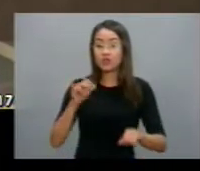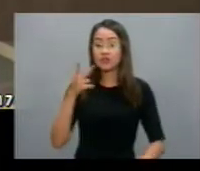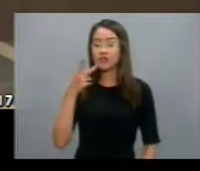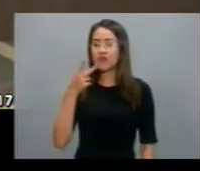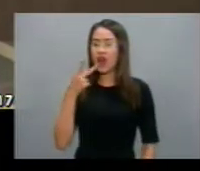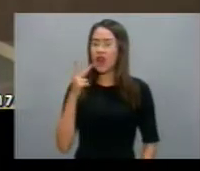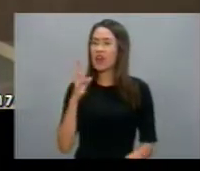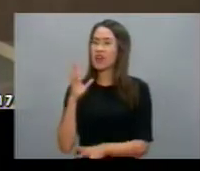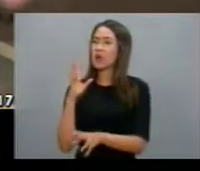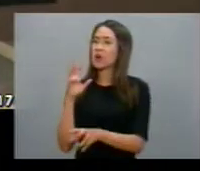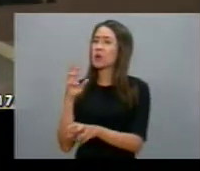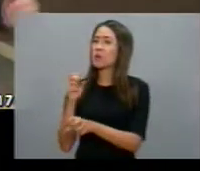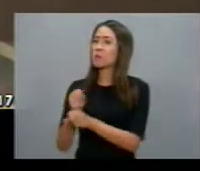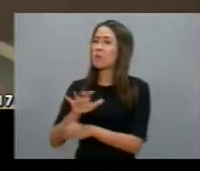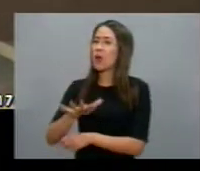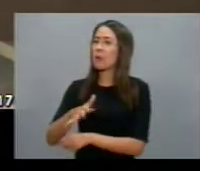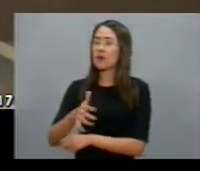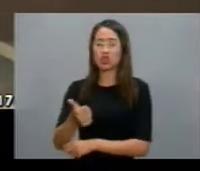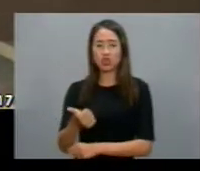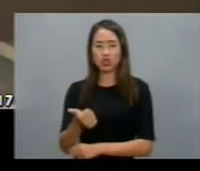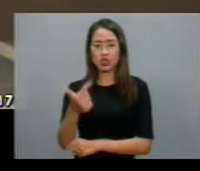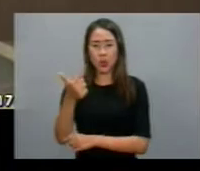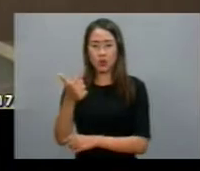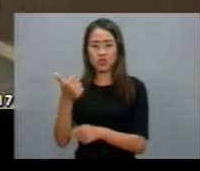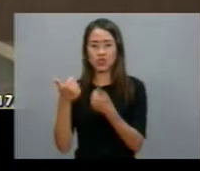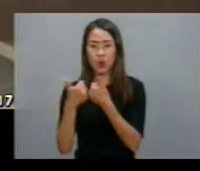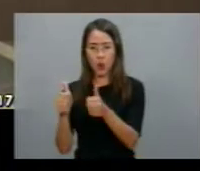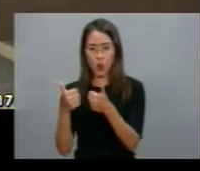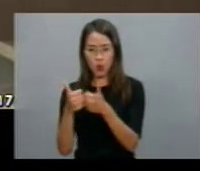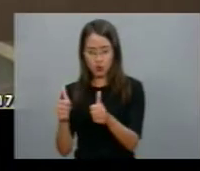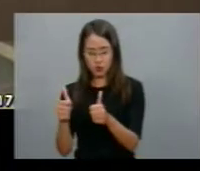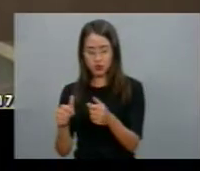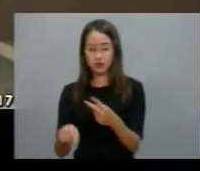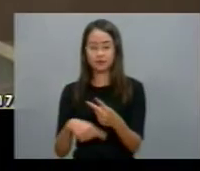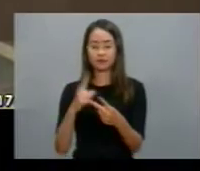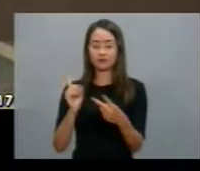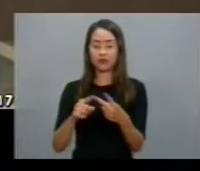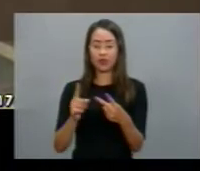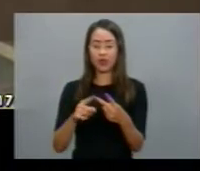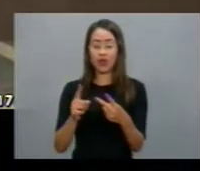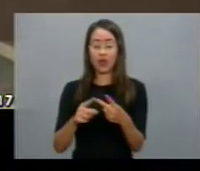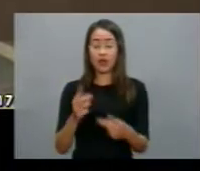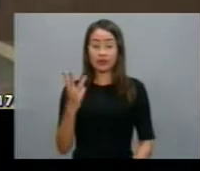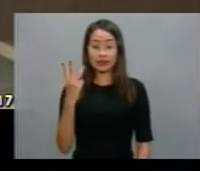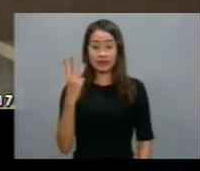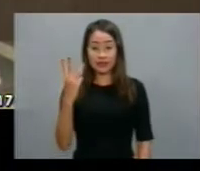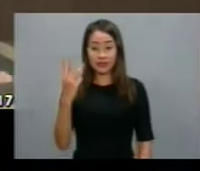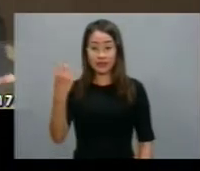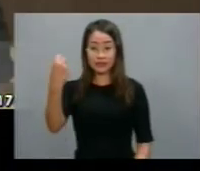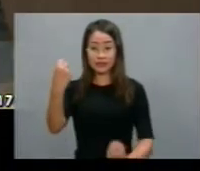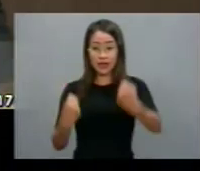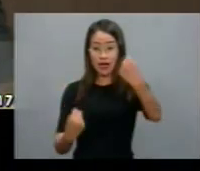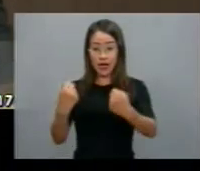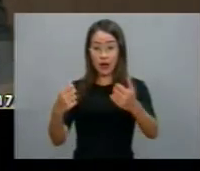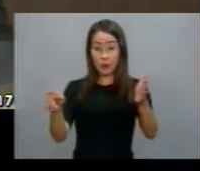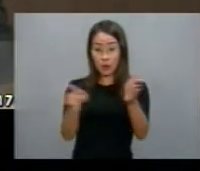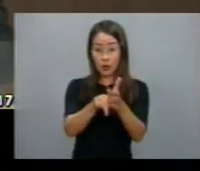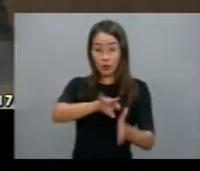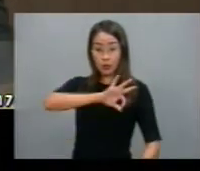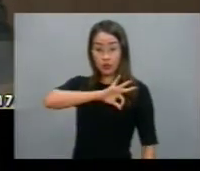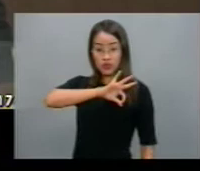12 ônibus, 3 viaturas de concessionárias públicas teriam sido